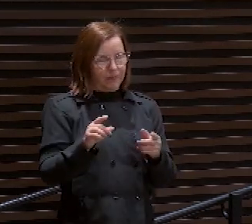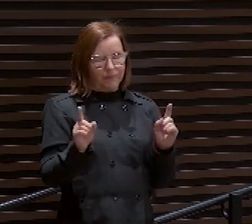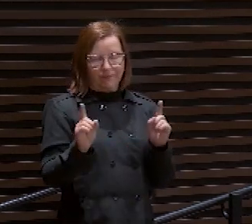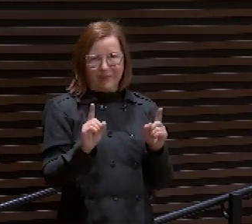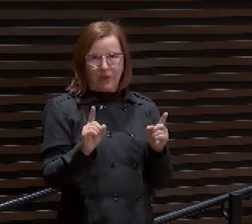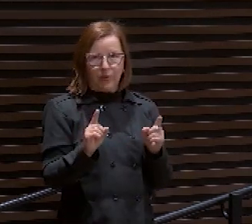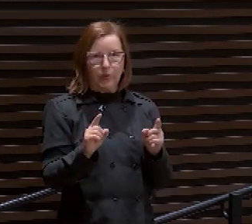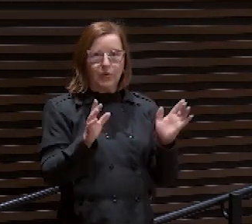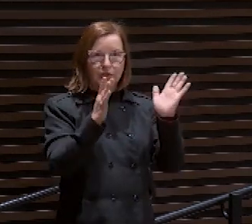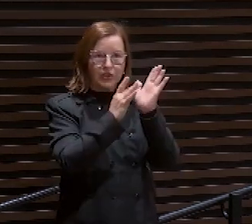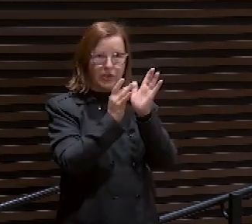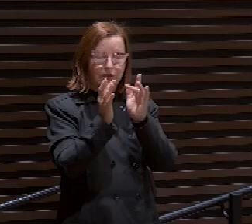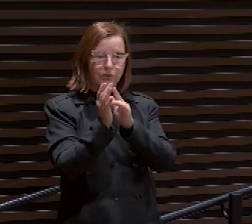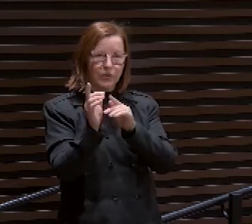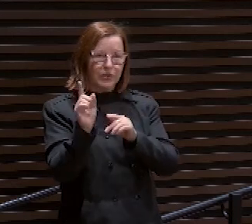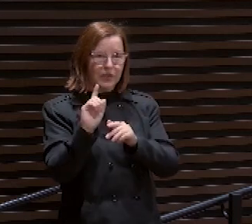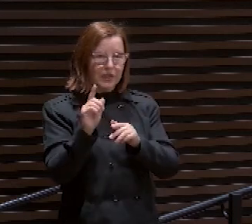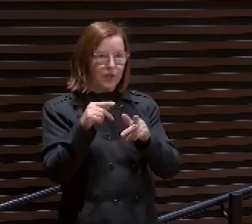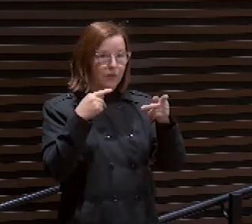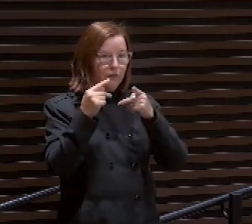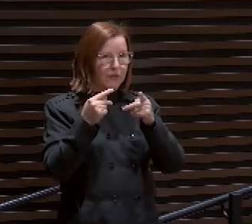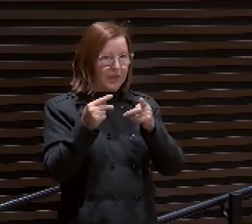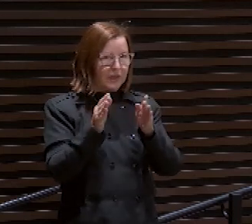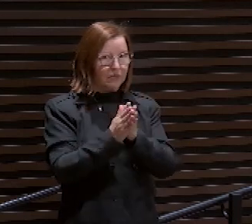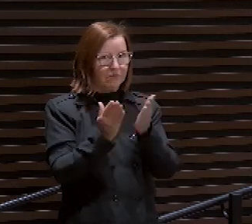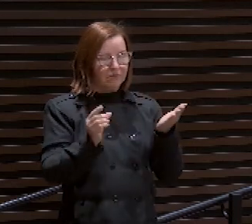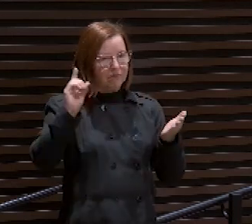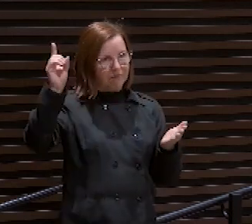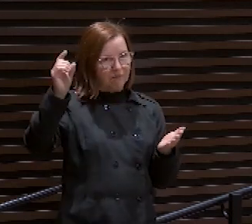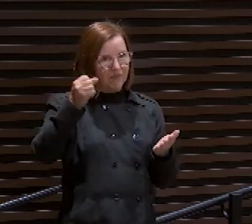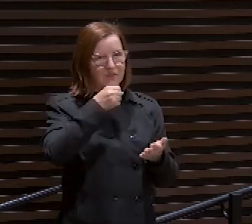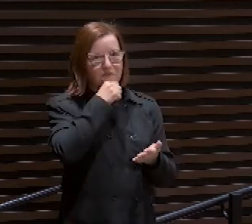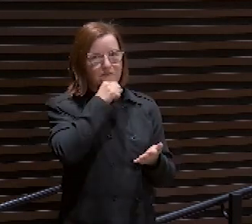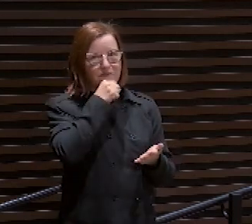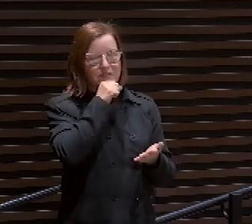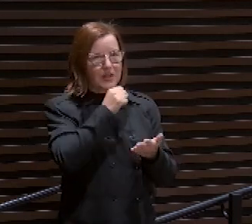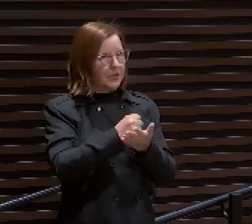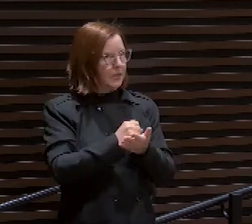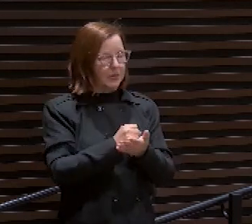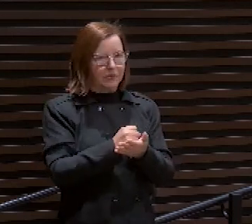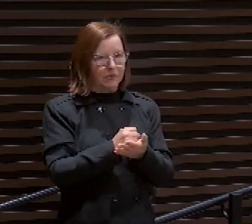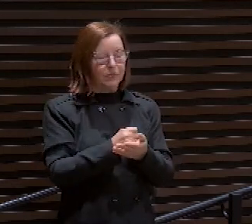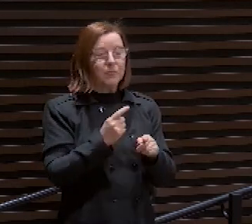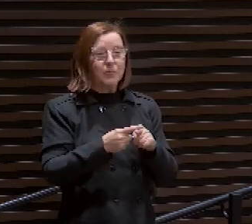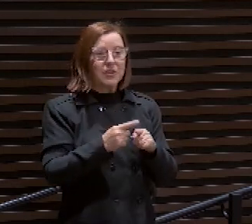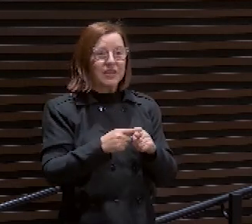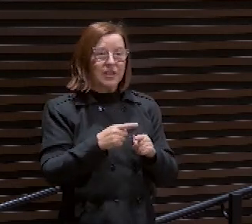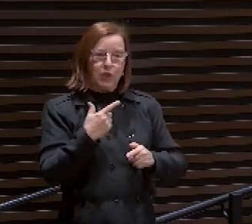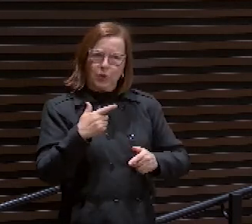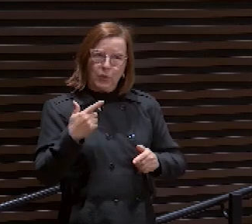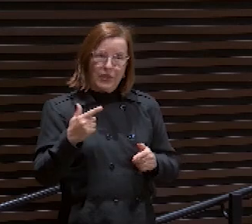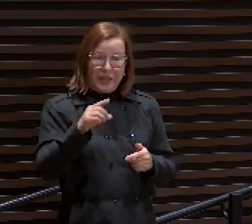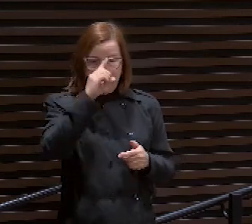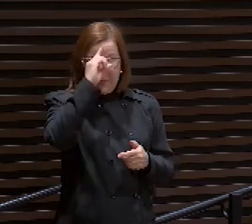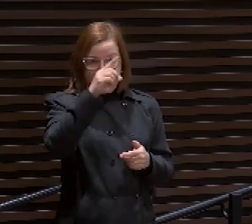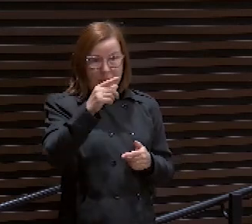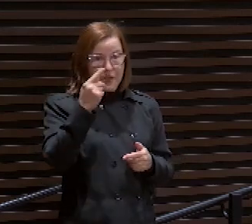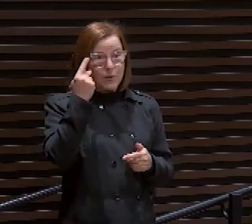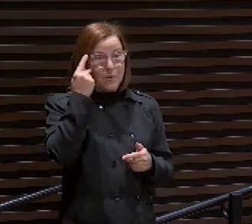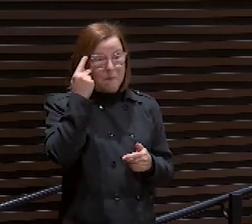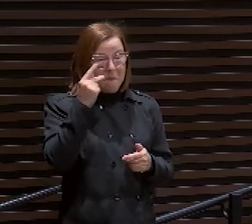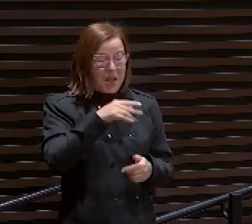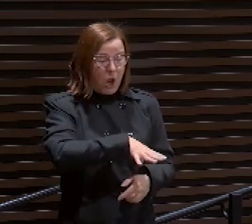aqui fazendo uma citação da Escritura. Não existe um mandamento para que a gente odeie os inimigos nem no